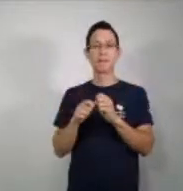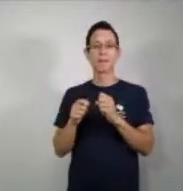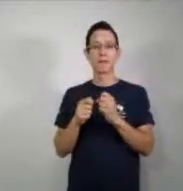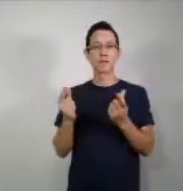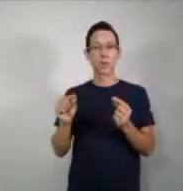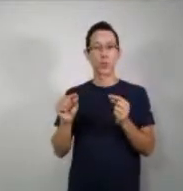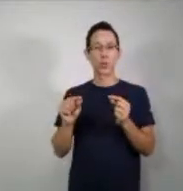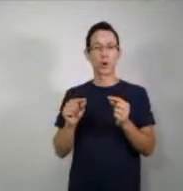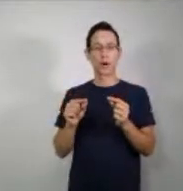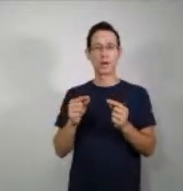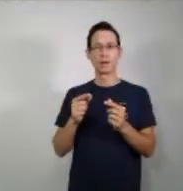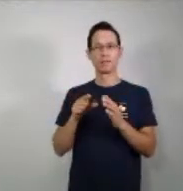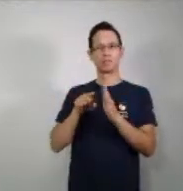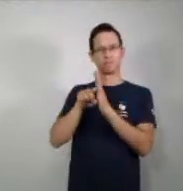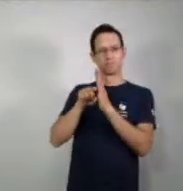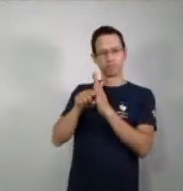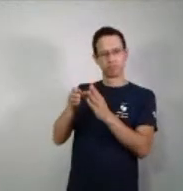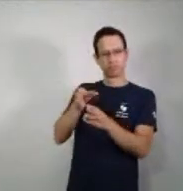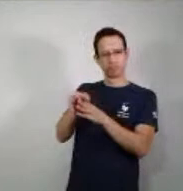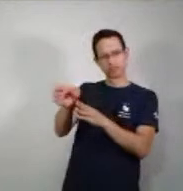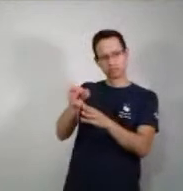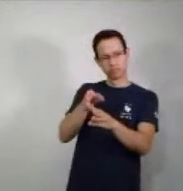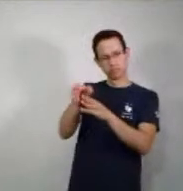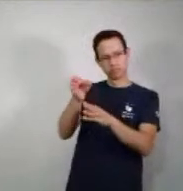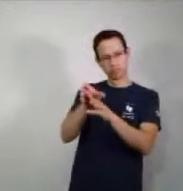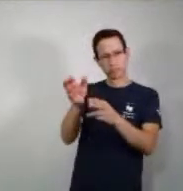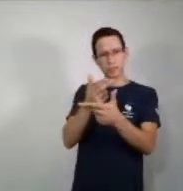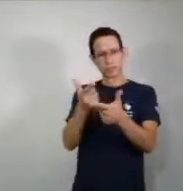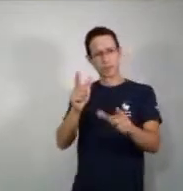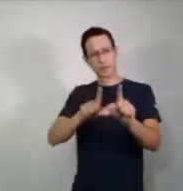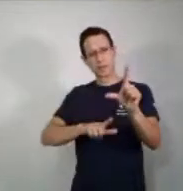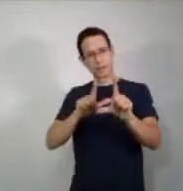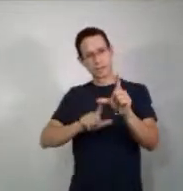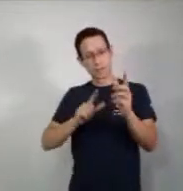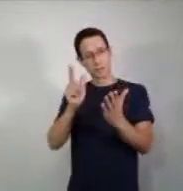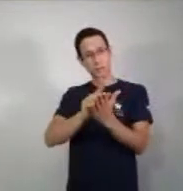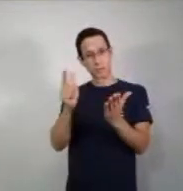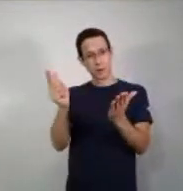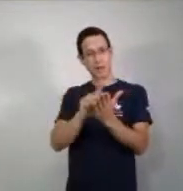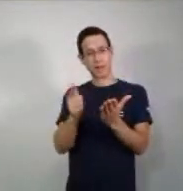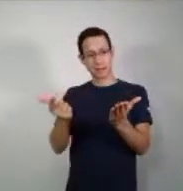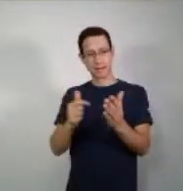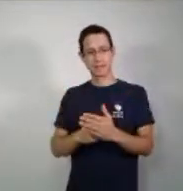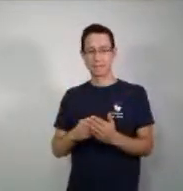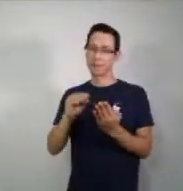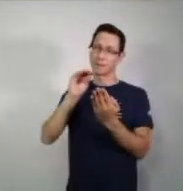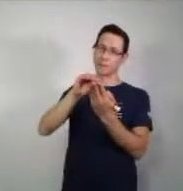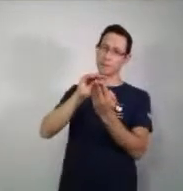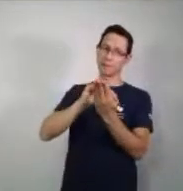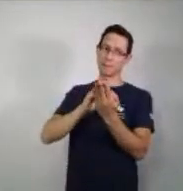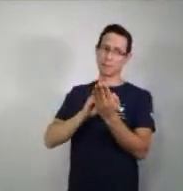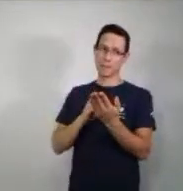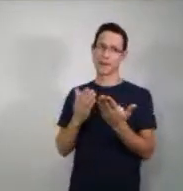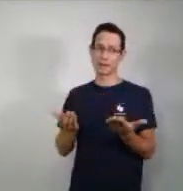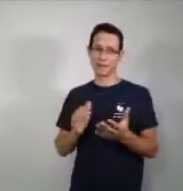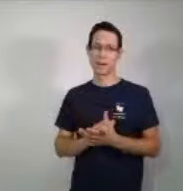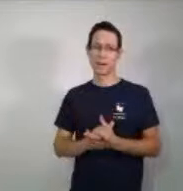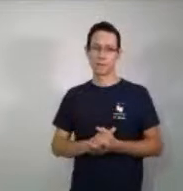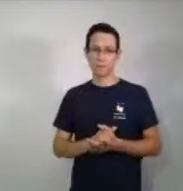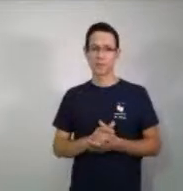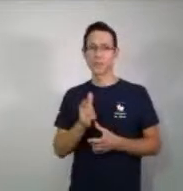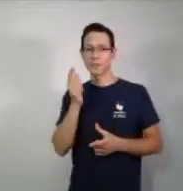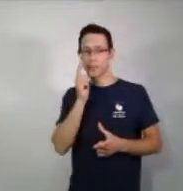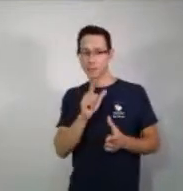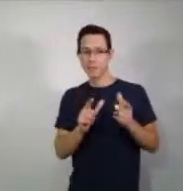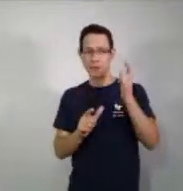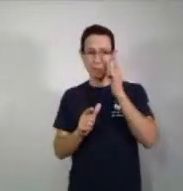de crítica, de realmente da boa crítica literária em jornais. Isso ele reuniu alguns